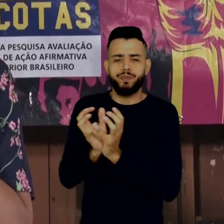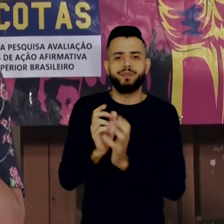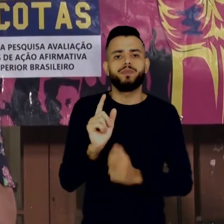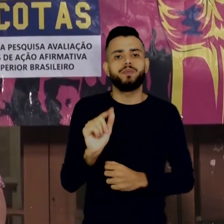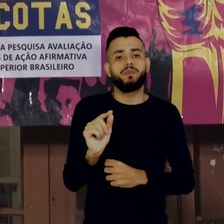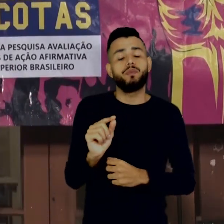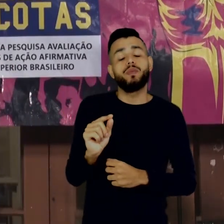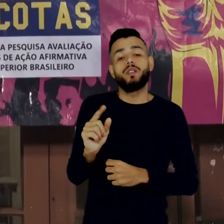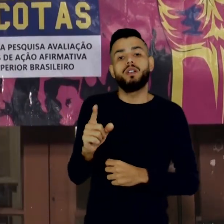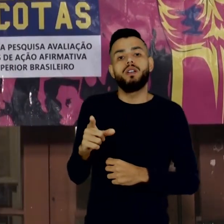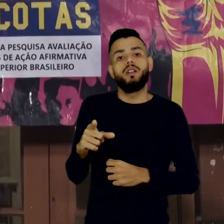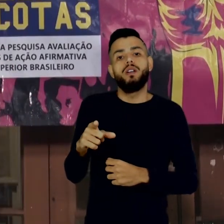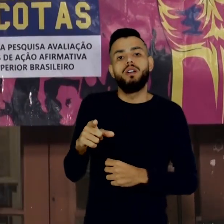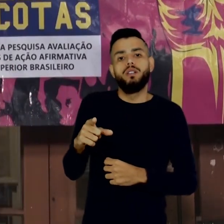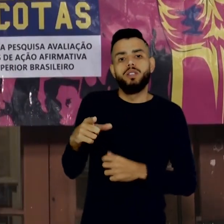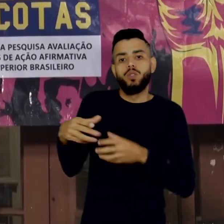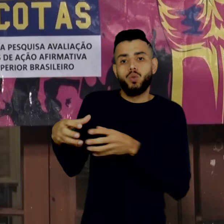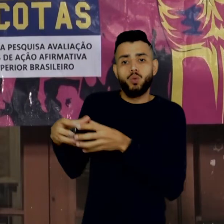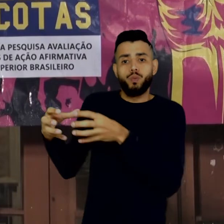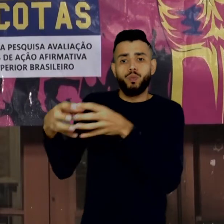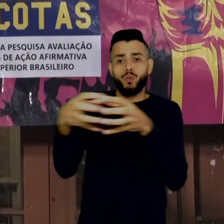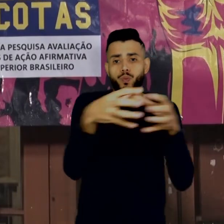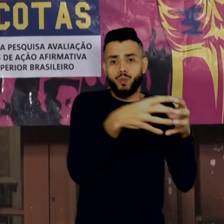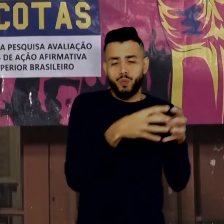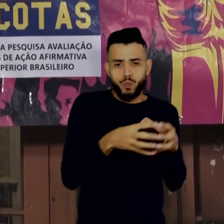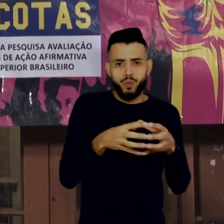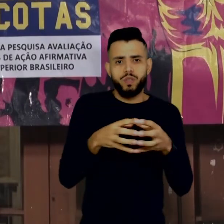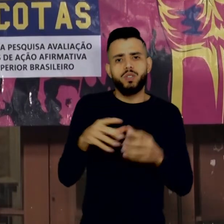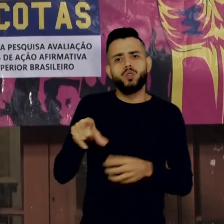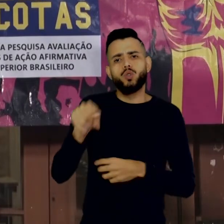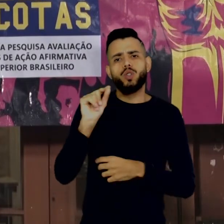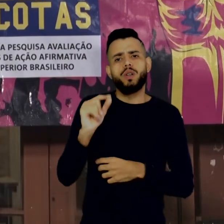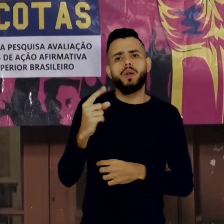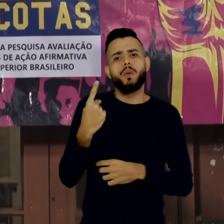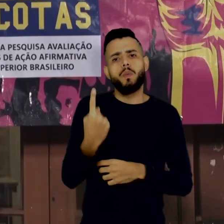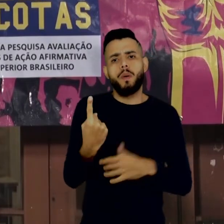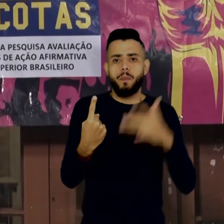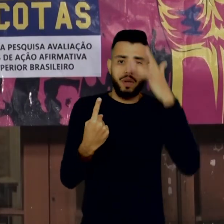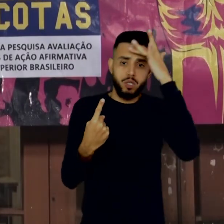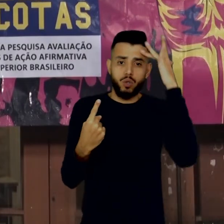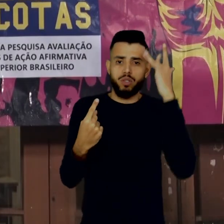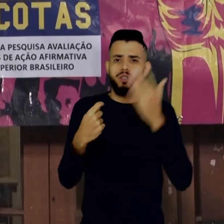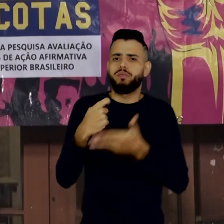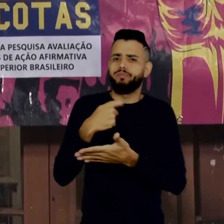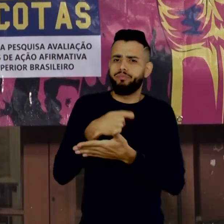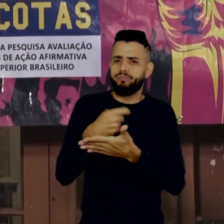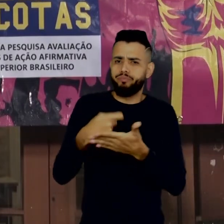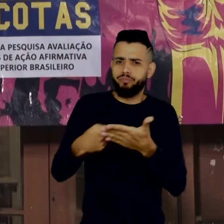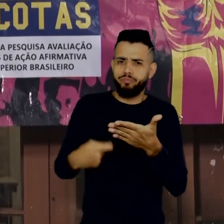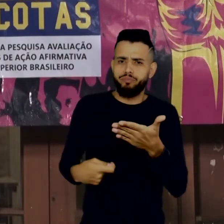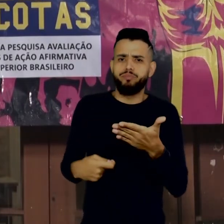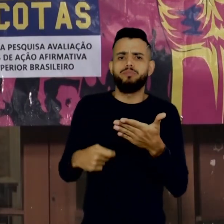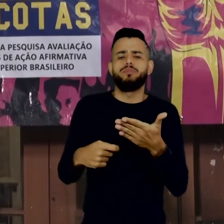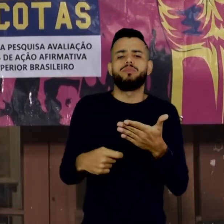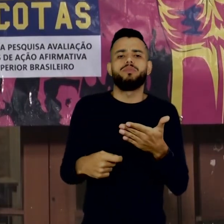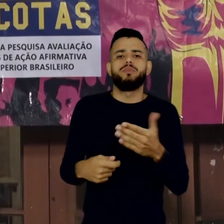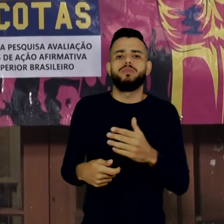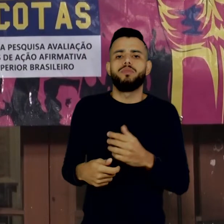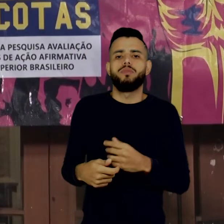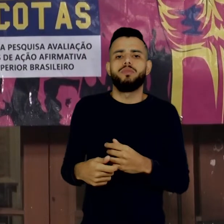que nas rodas se escolha uma pessoa para fazer a relatoria, né?